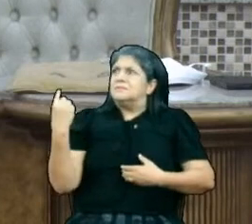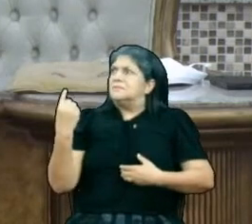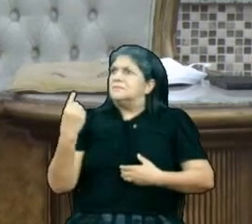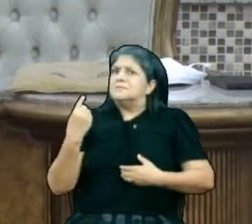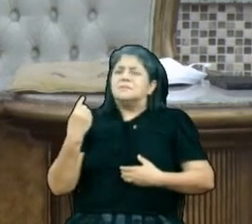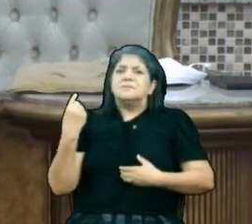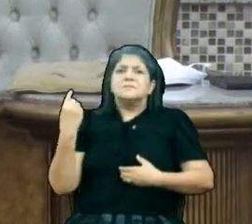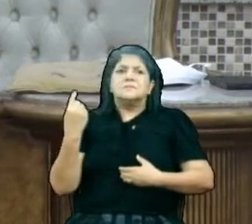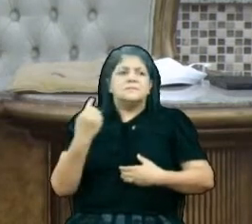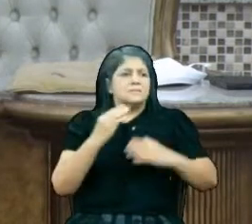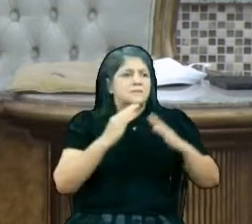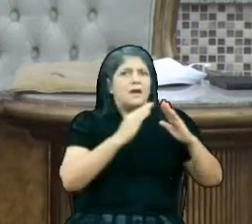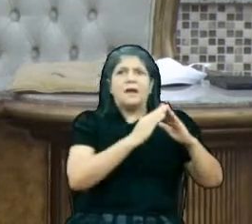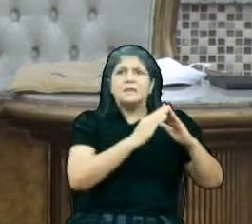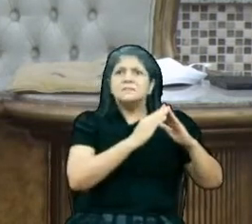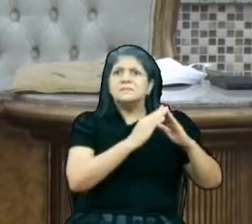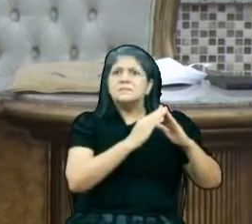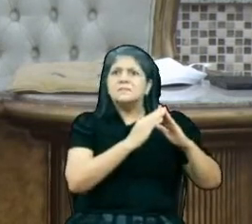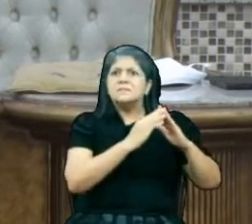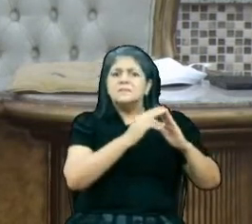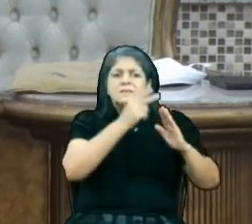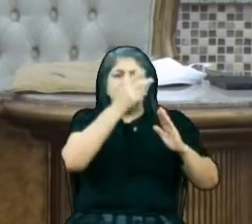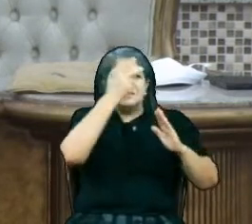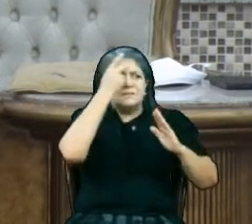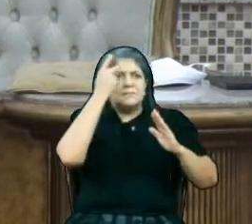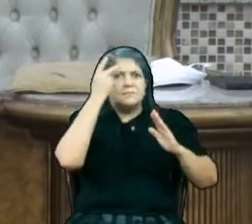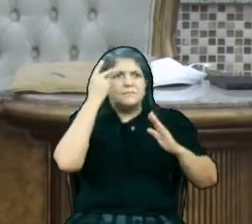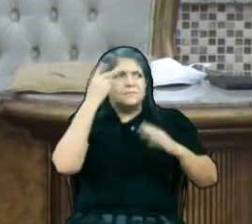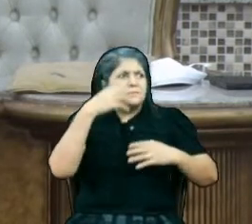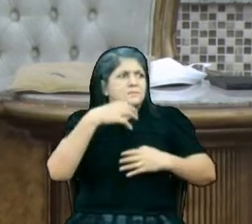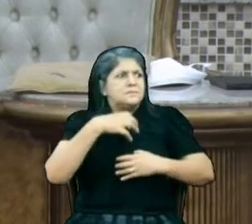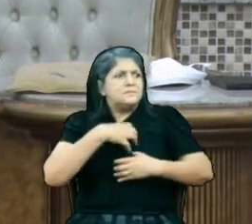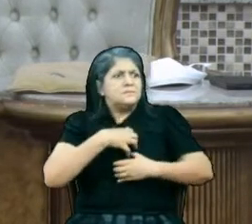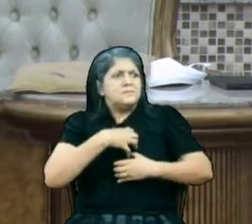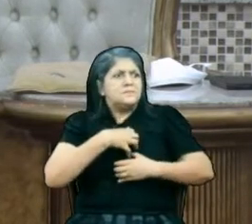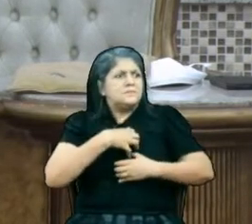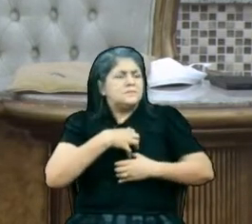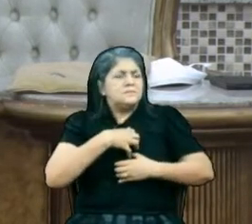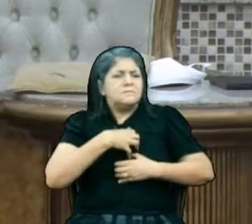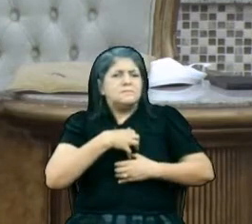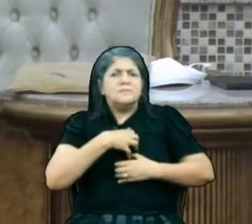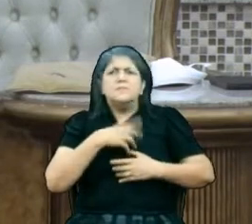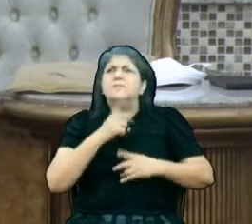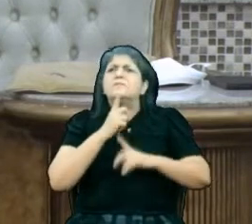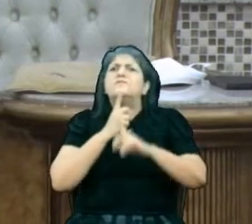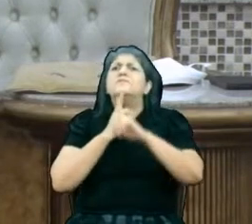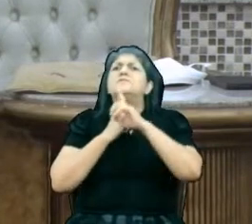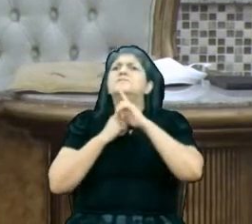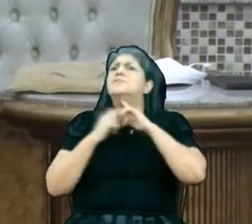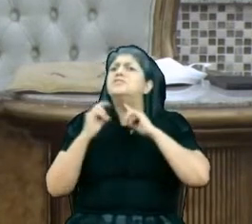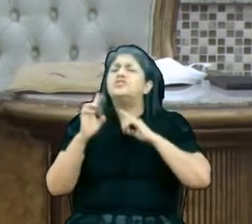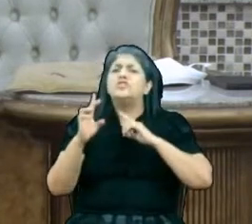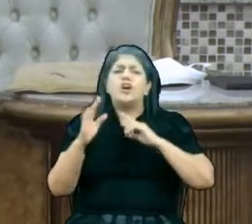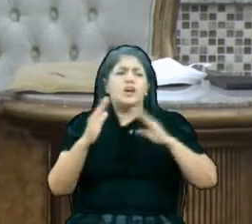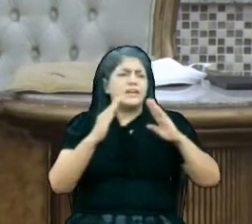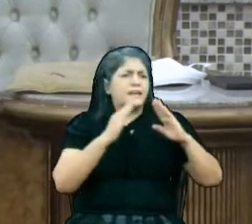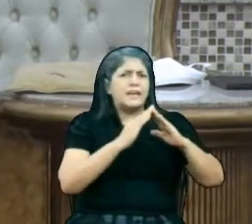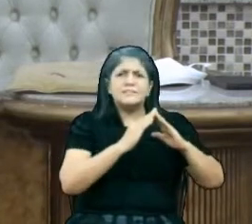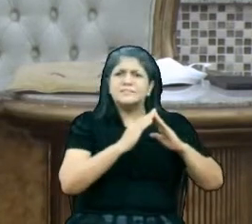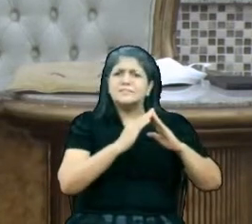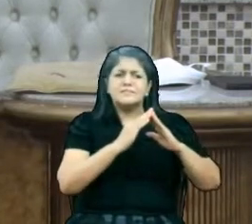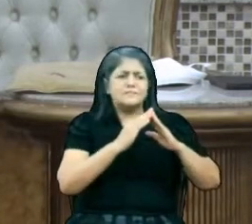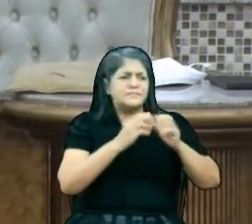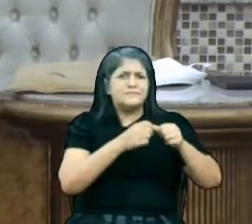culto e parece que a gente se acostumou com isso e muitas pessoas se acostumaram mesmo vocês sabem disso